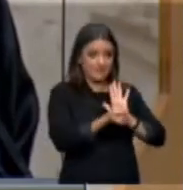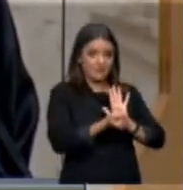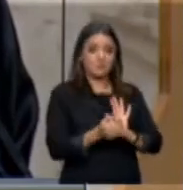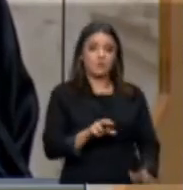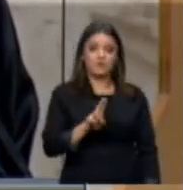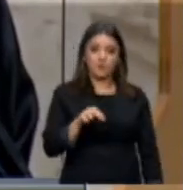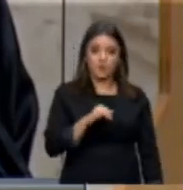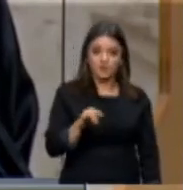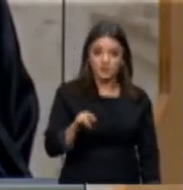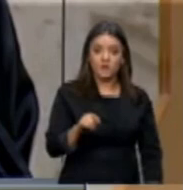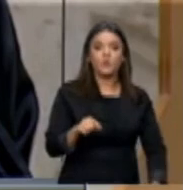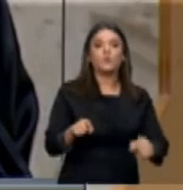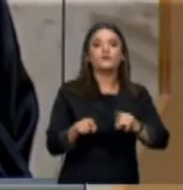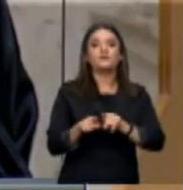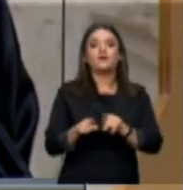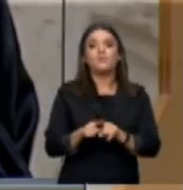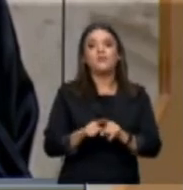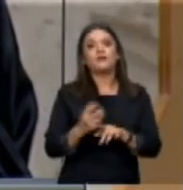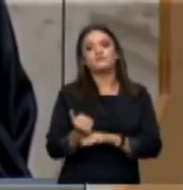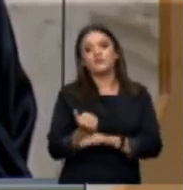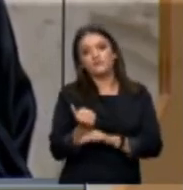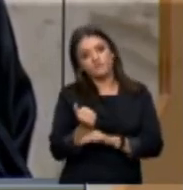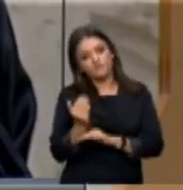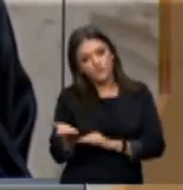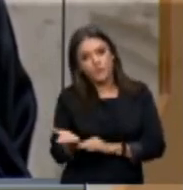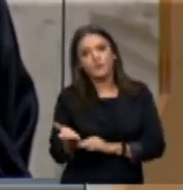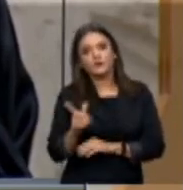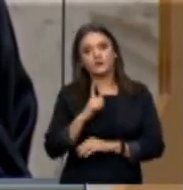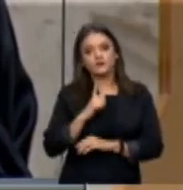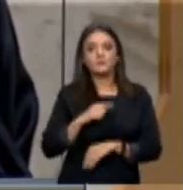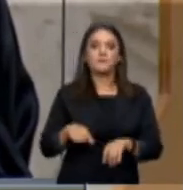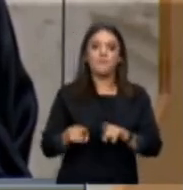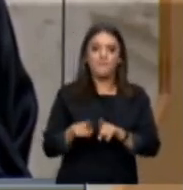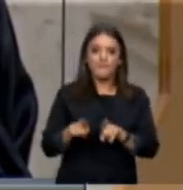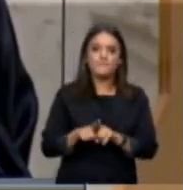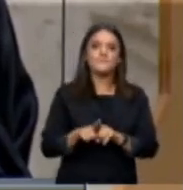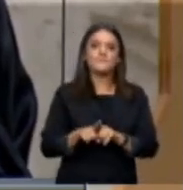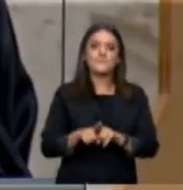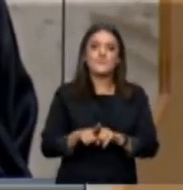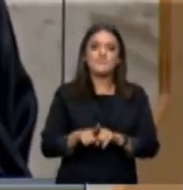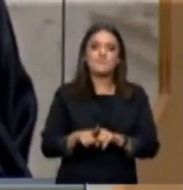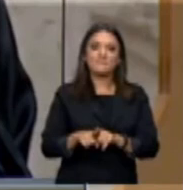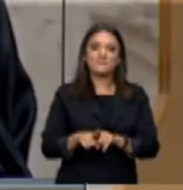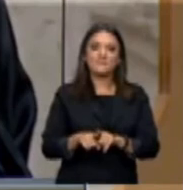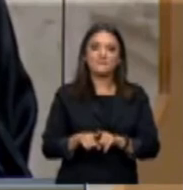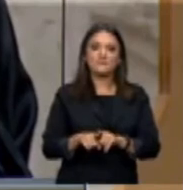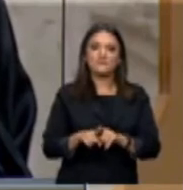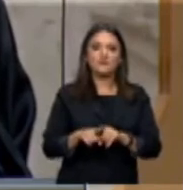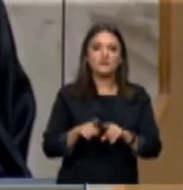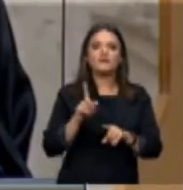União, tanto quanto no mercado externo, que vive também das aplicações e de tudo